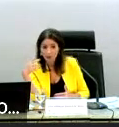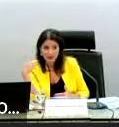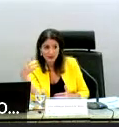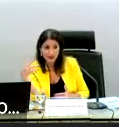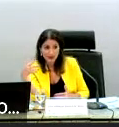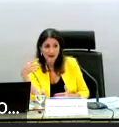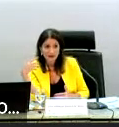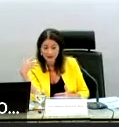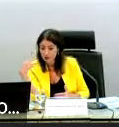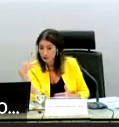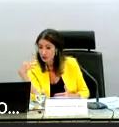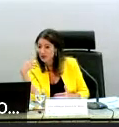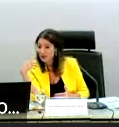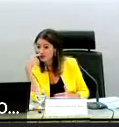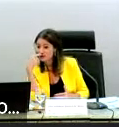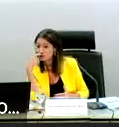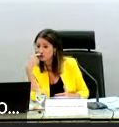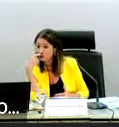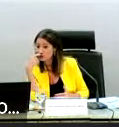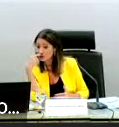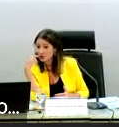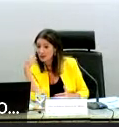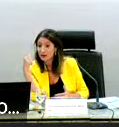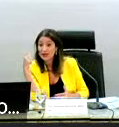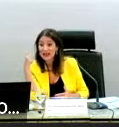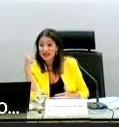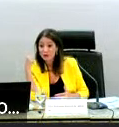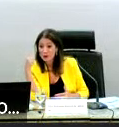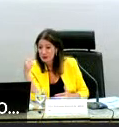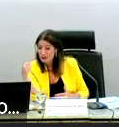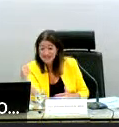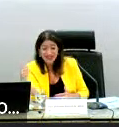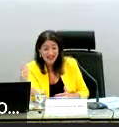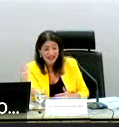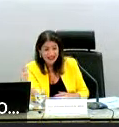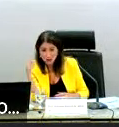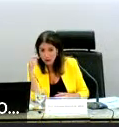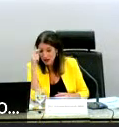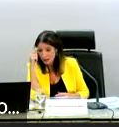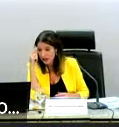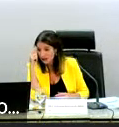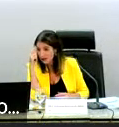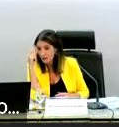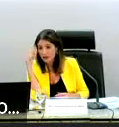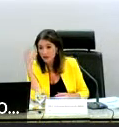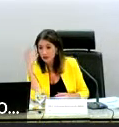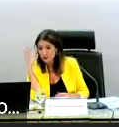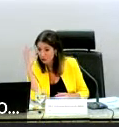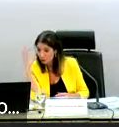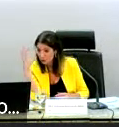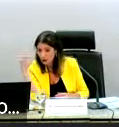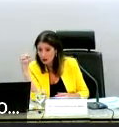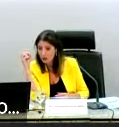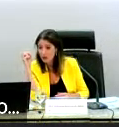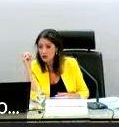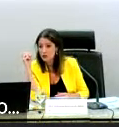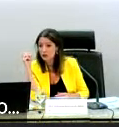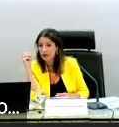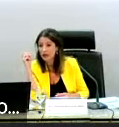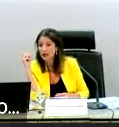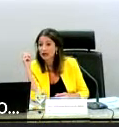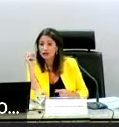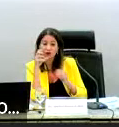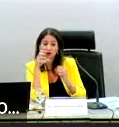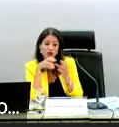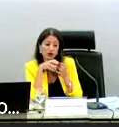as complexidades e as dificuldades que essas pessoas enfrentam. Informações erradas sobre a Lei Maria da Penha, a gente viu muito isso,